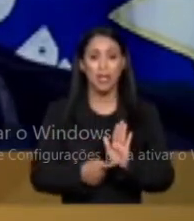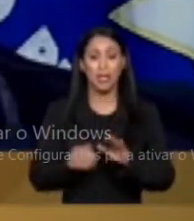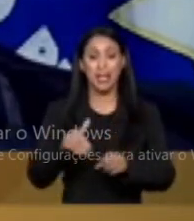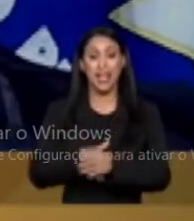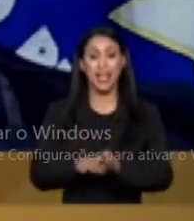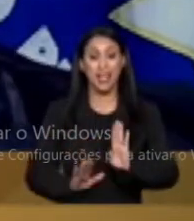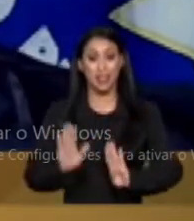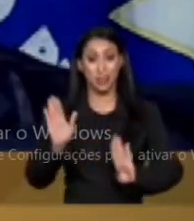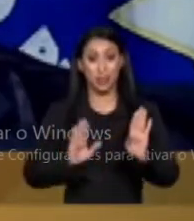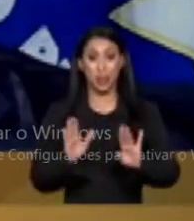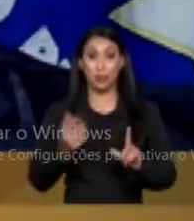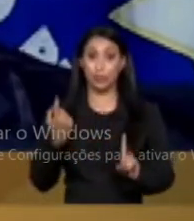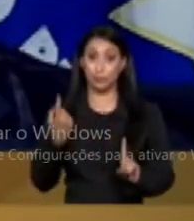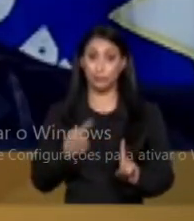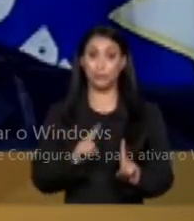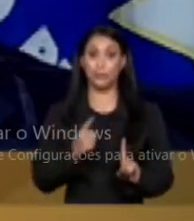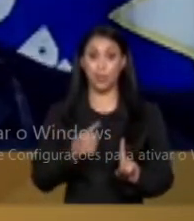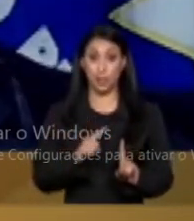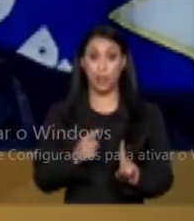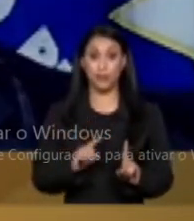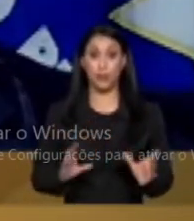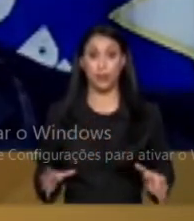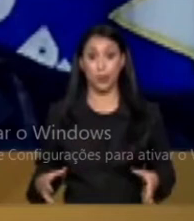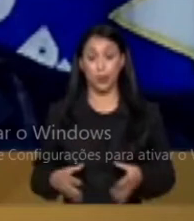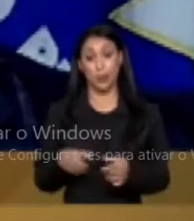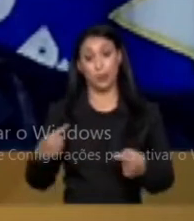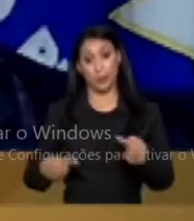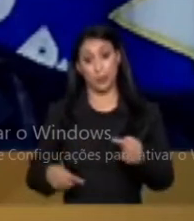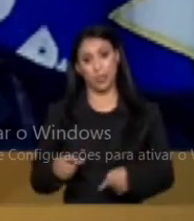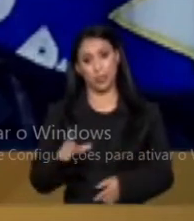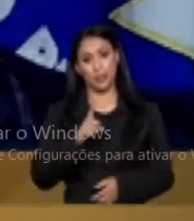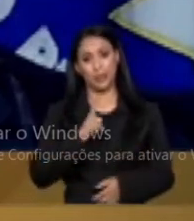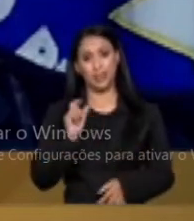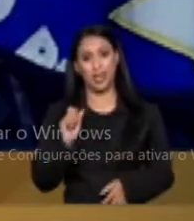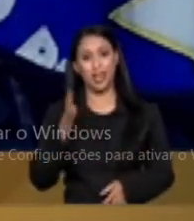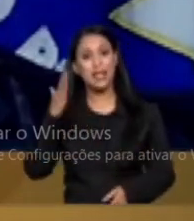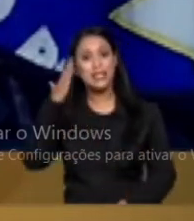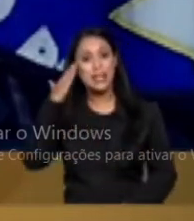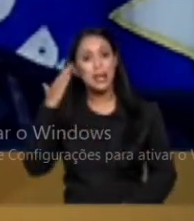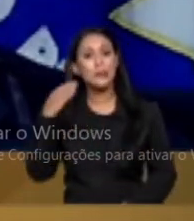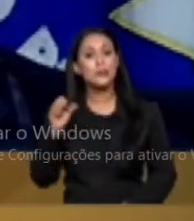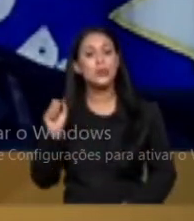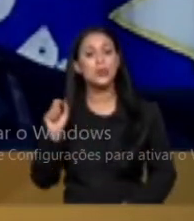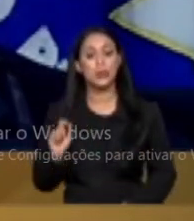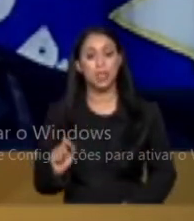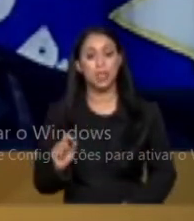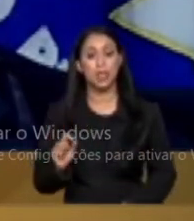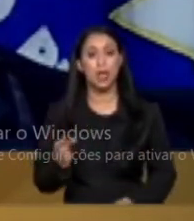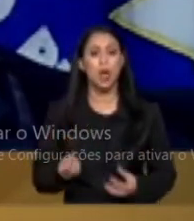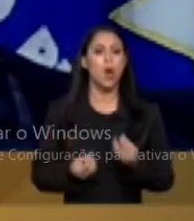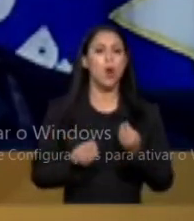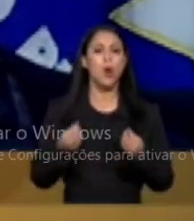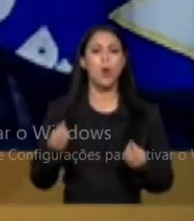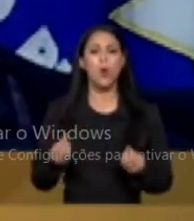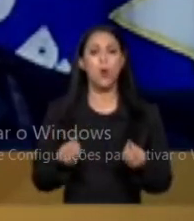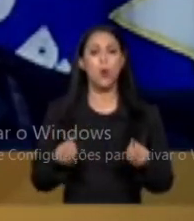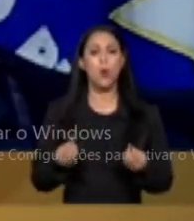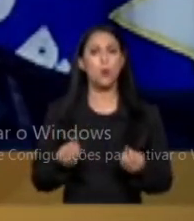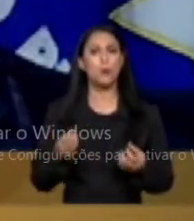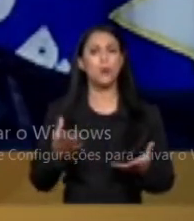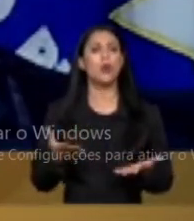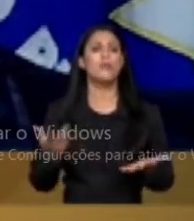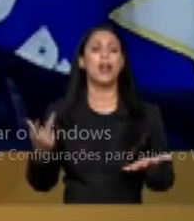que tem a classe política é exatamente saber como definir a